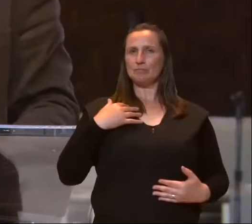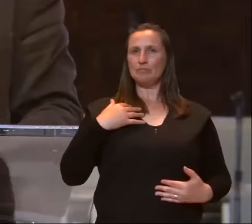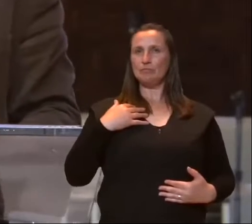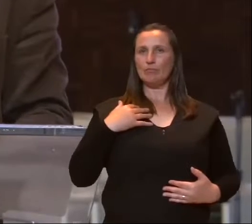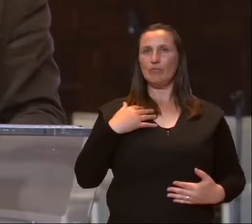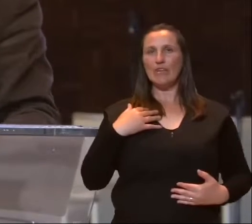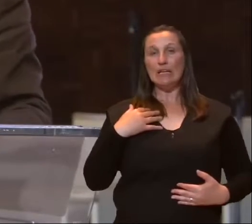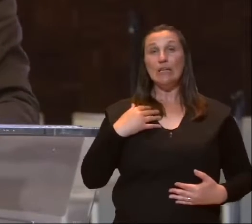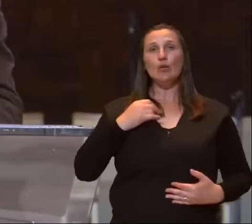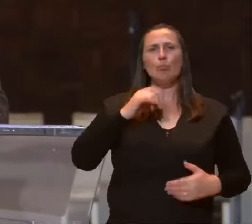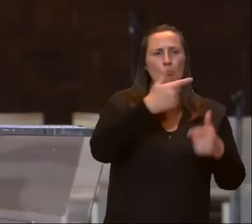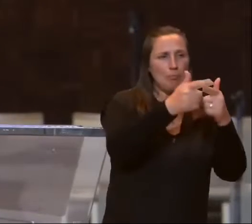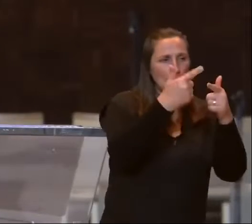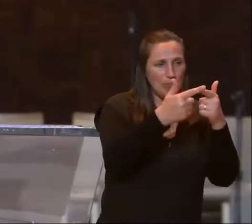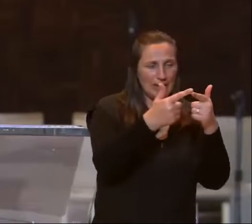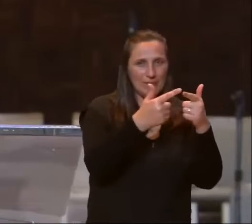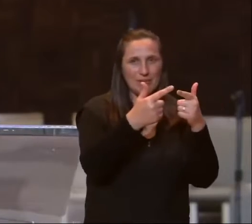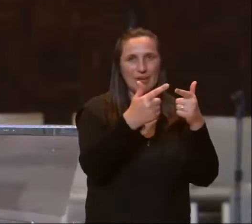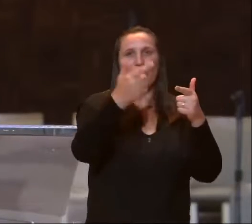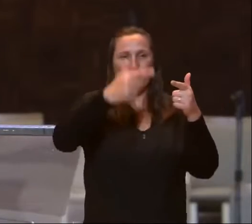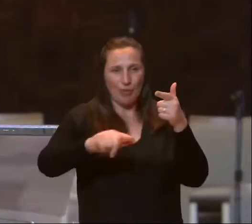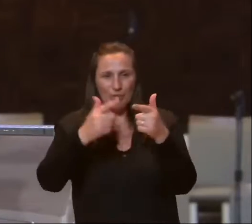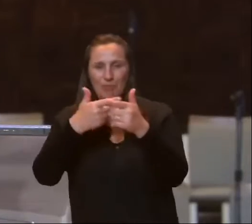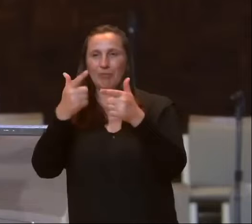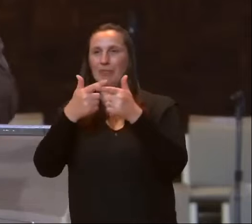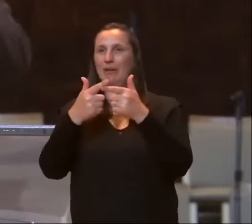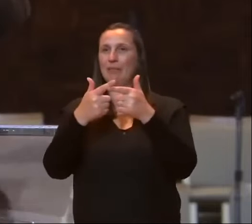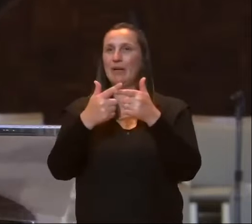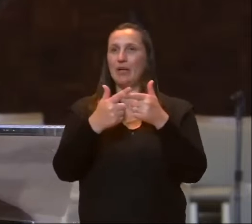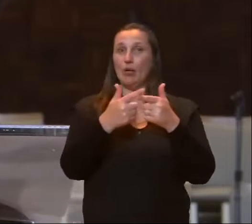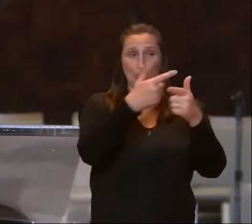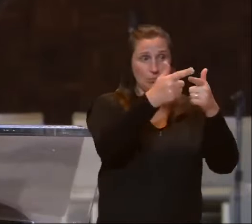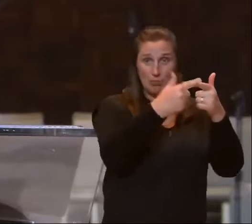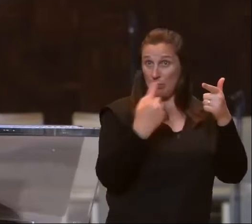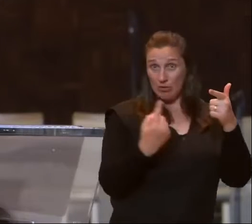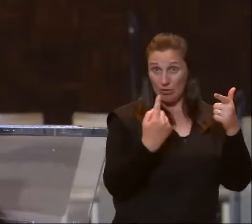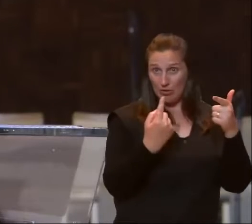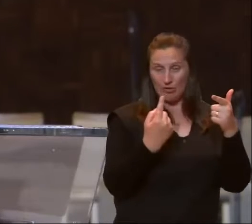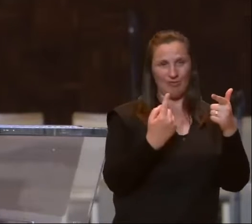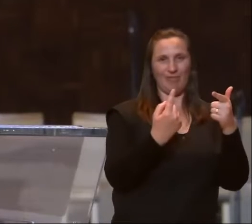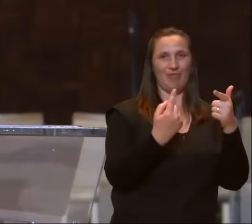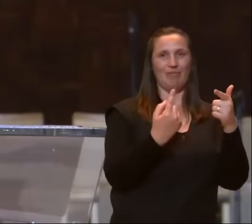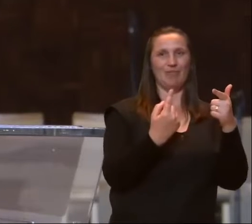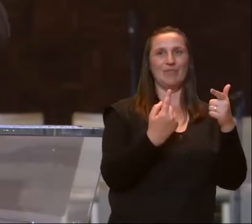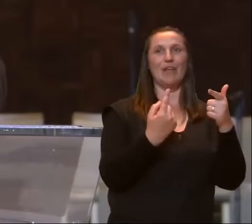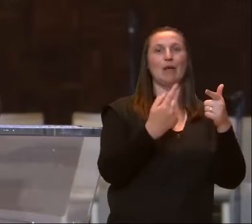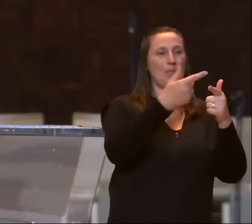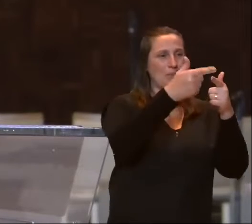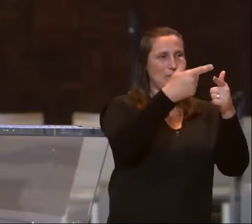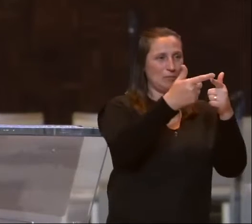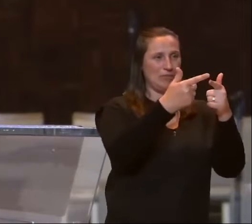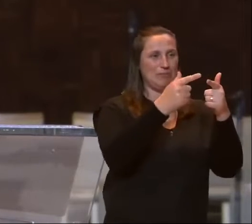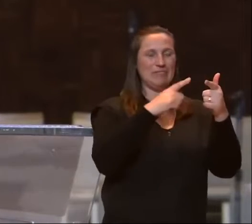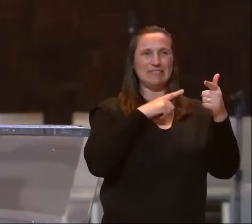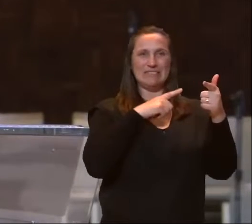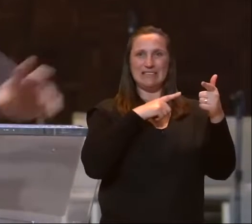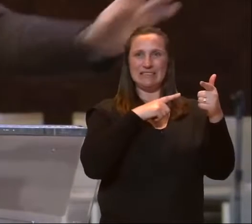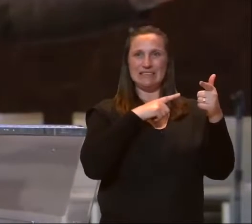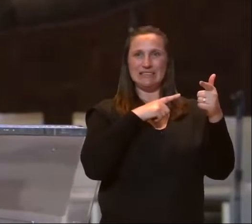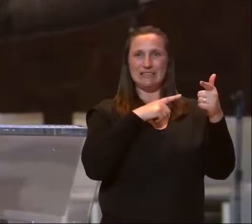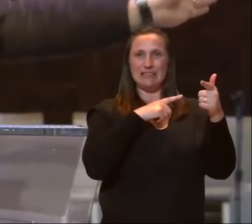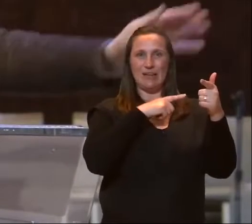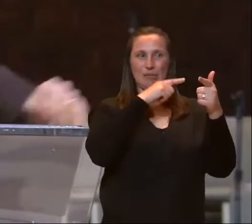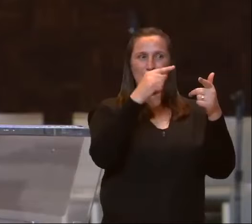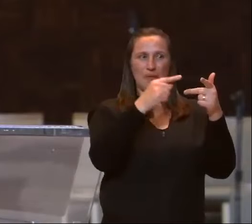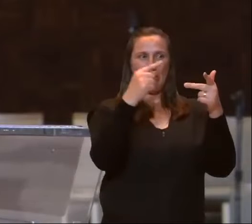abismo. E normalmente o problema não vem sozinho, quem concorda aqui? Quando o problema bate na porta, ele traz um monte